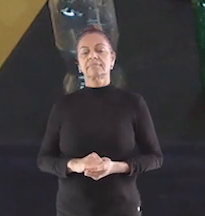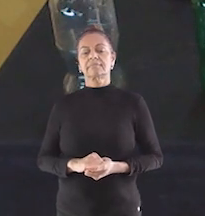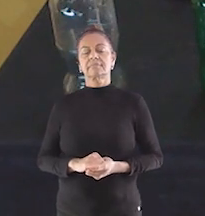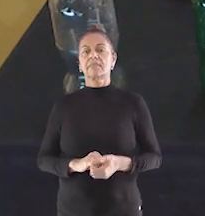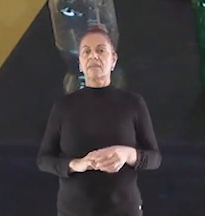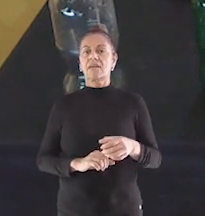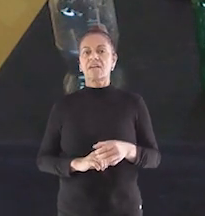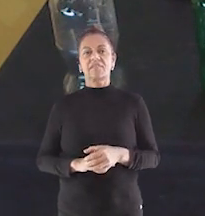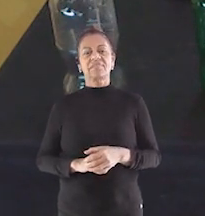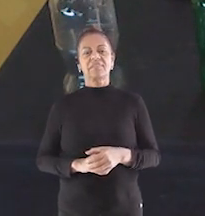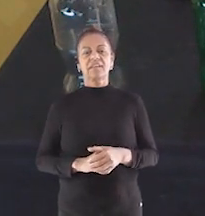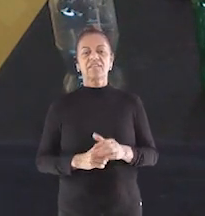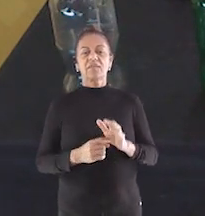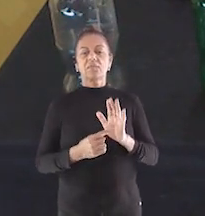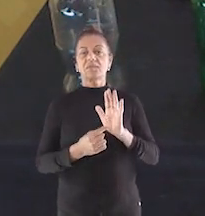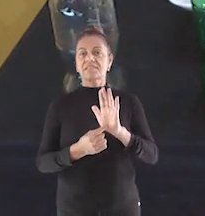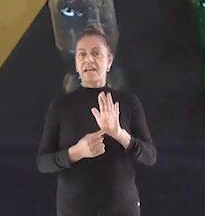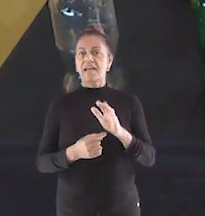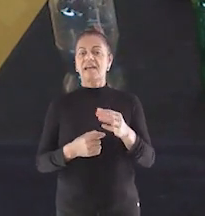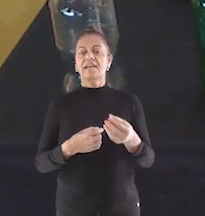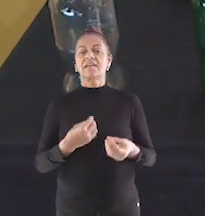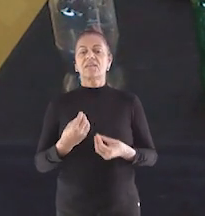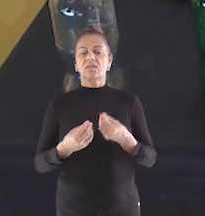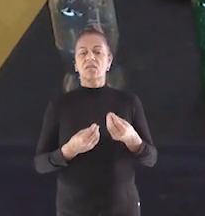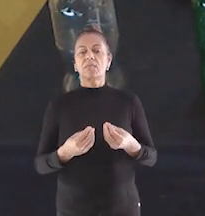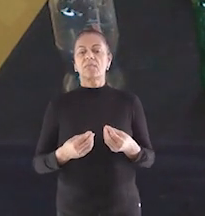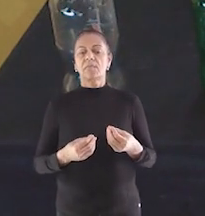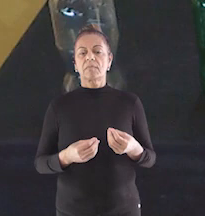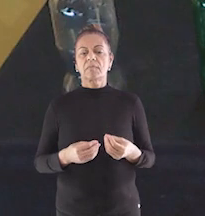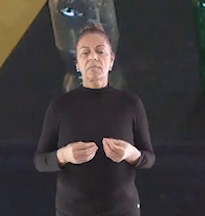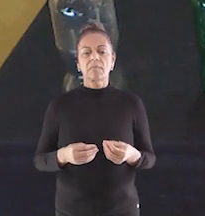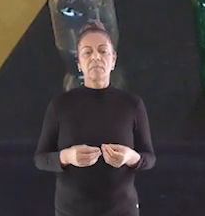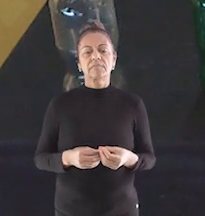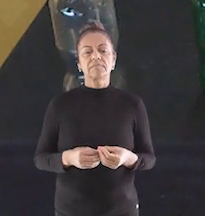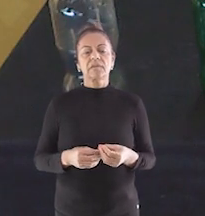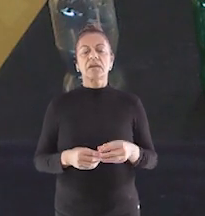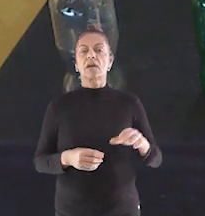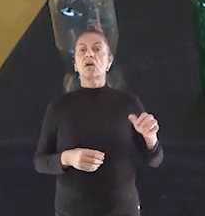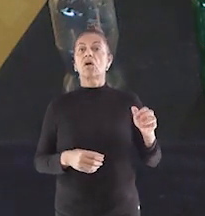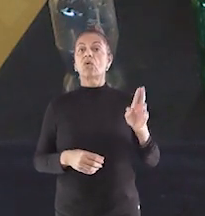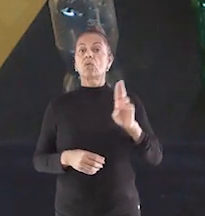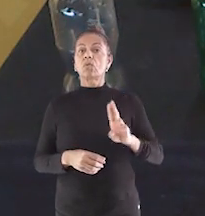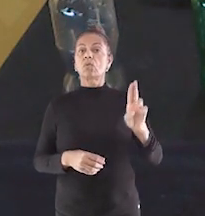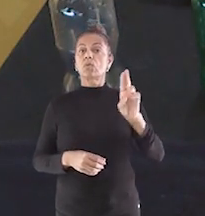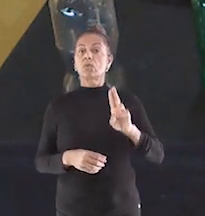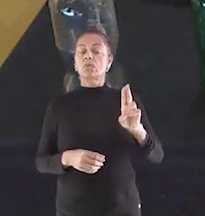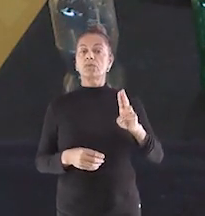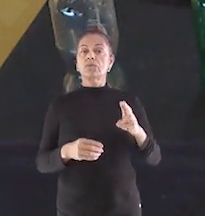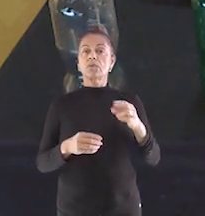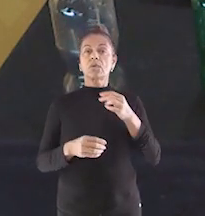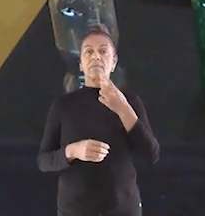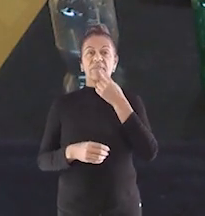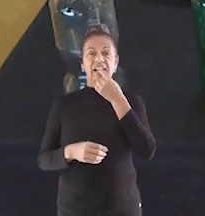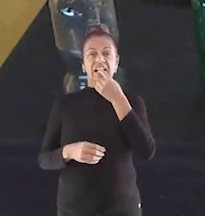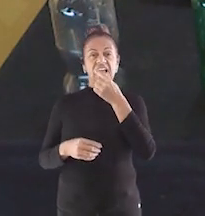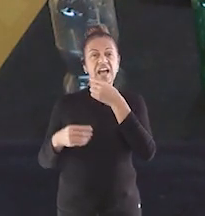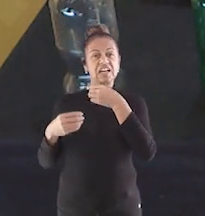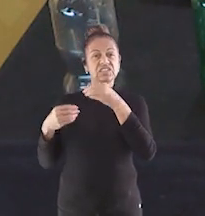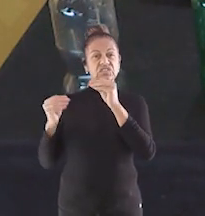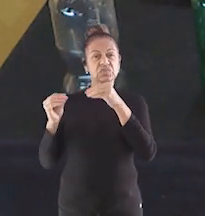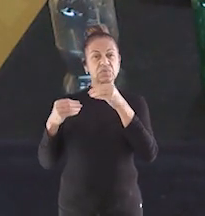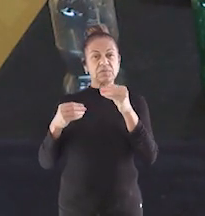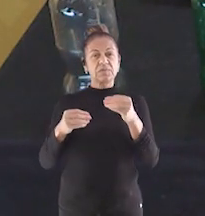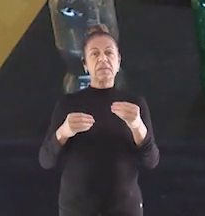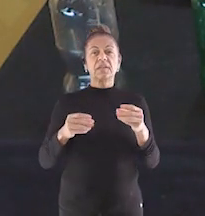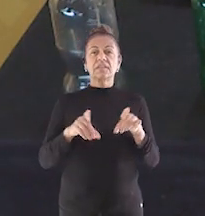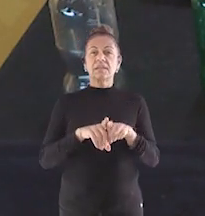E aí vocês vão prender melhor. Aqui nesse exemplo eu utilizei sacolinha plástica e aqui eu utilizei aquela sacolinha